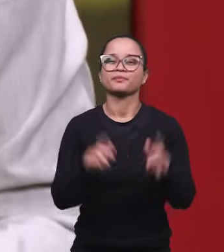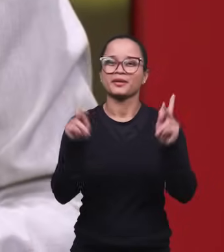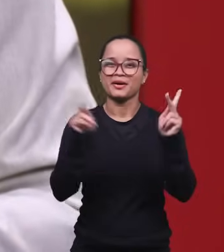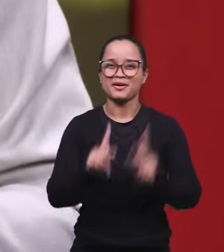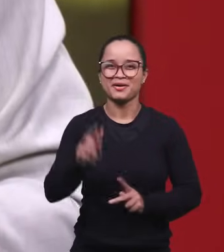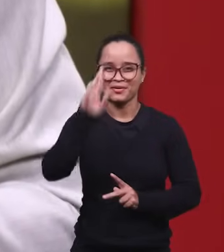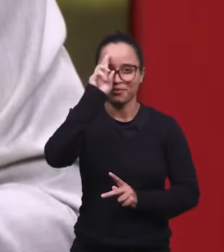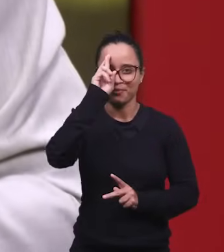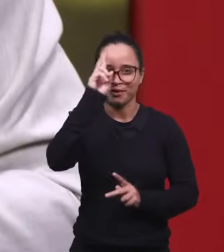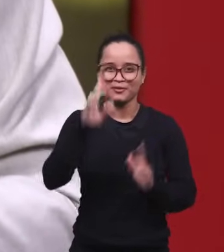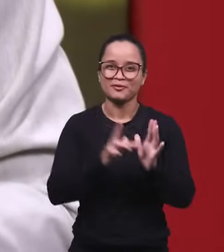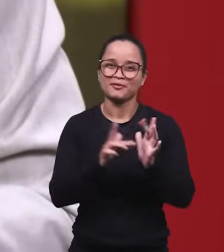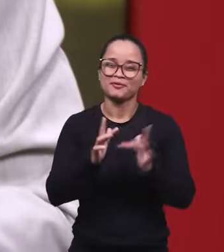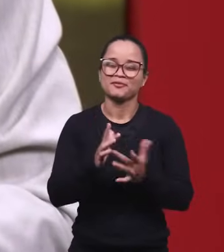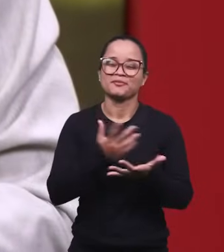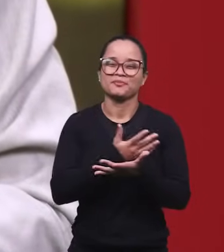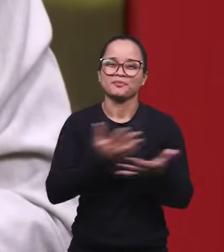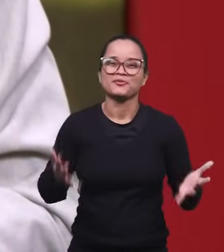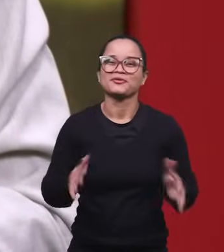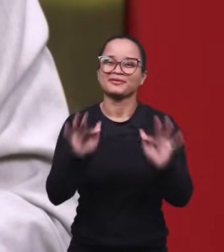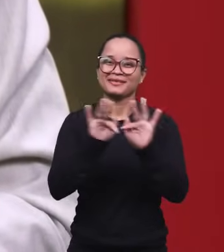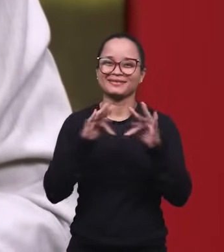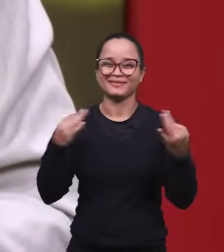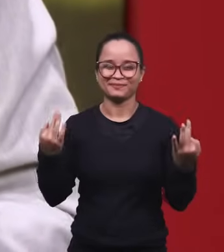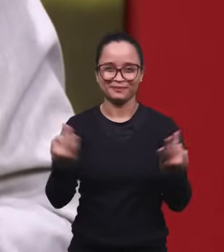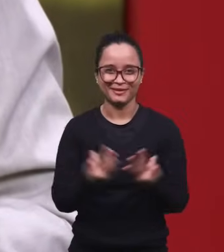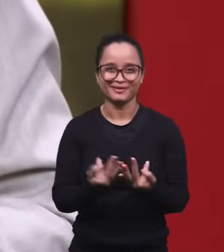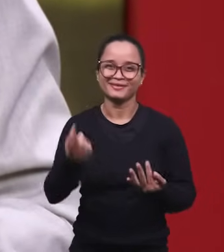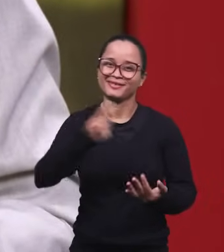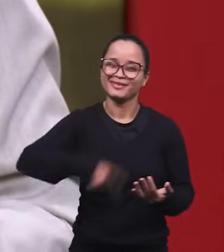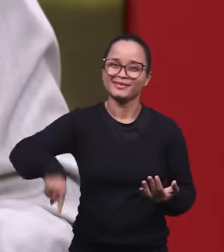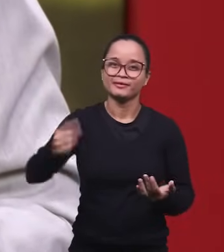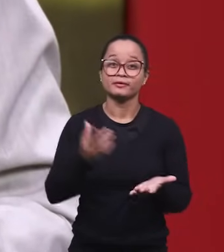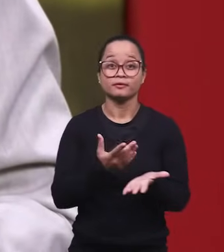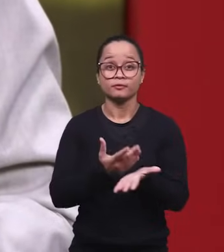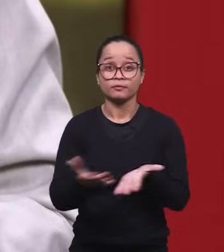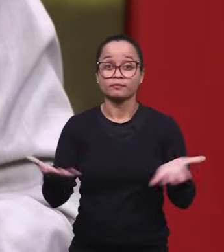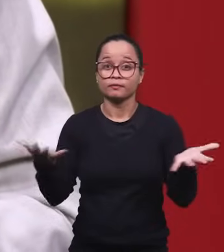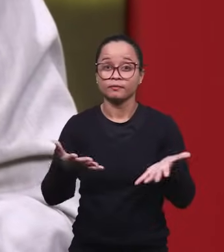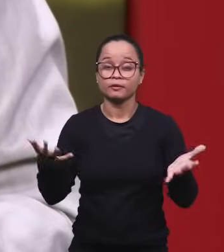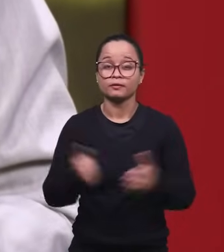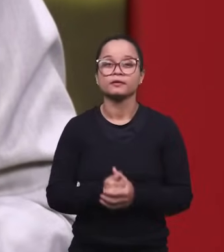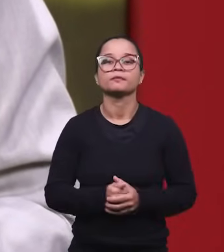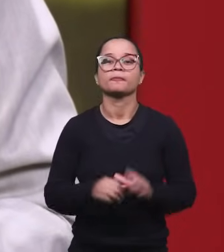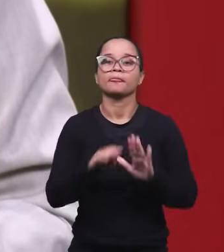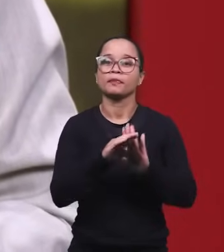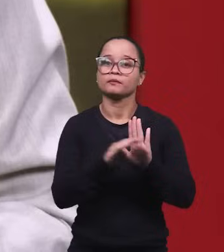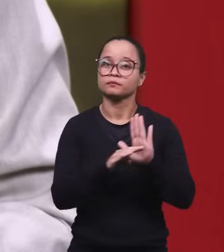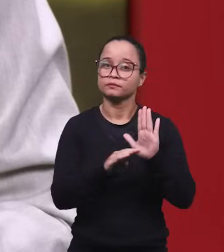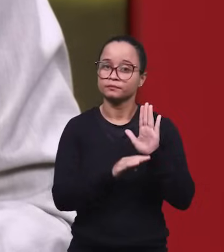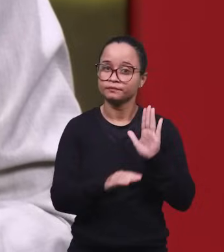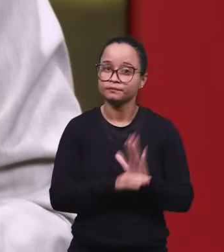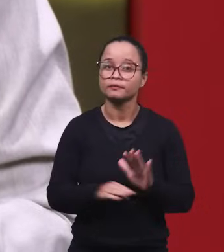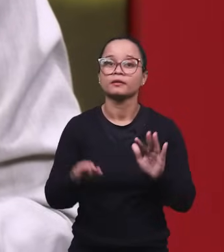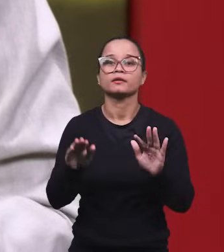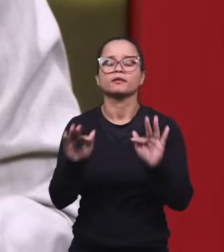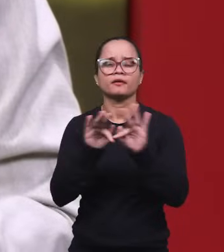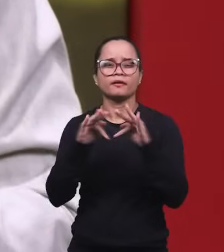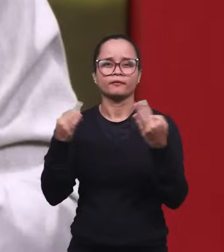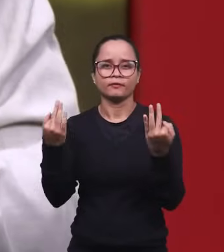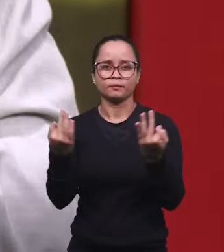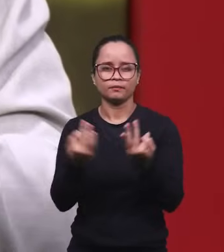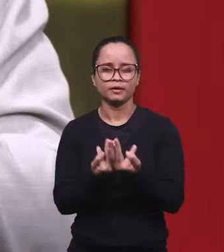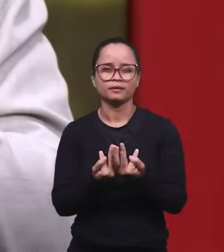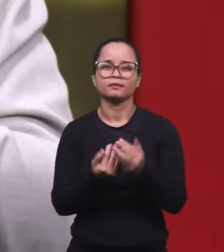A paz do Senhor Jesus, família! Nós estamos começando aqui mais uma edição do programa Família, um projeto de